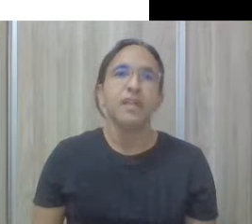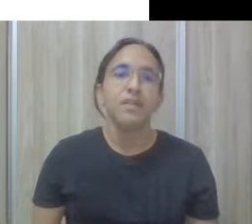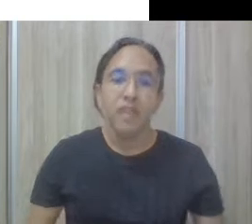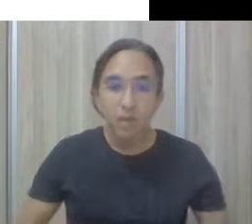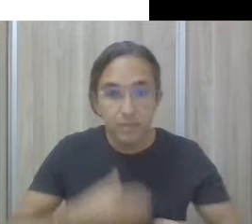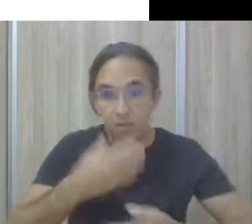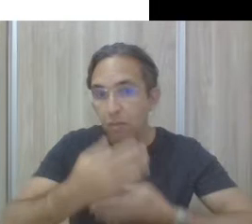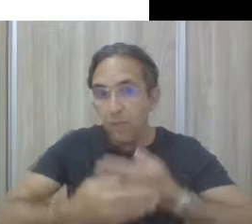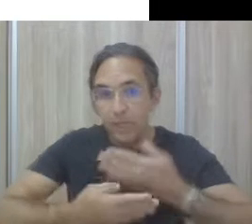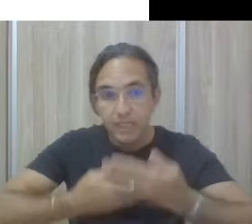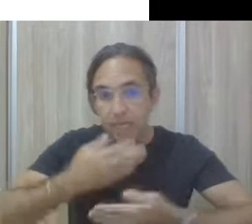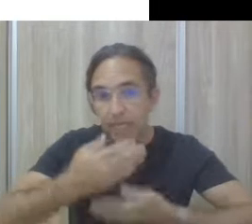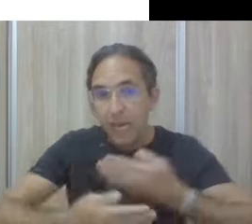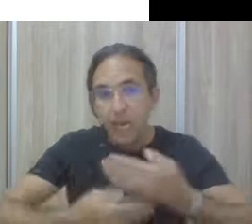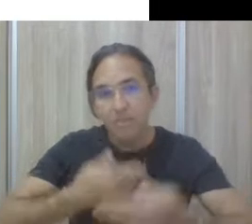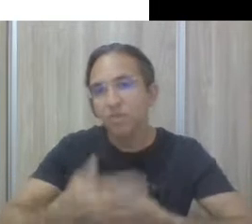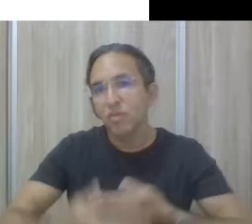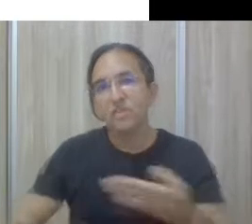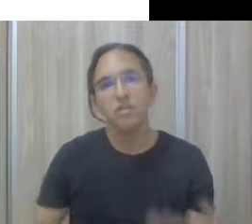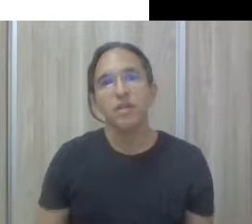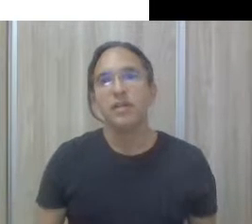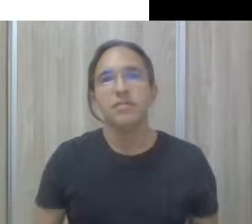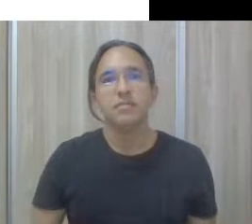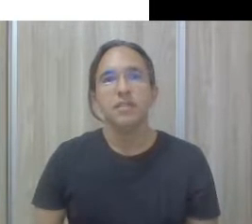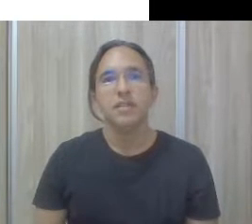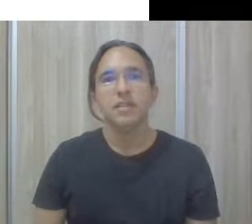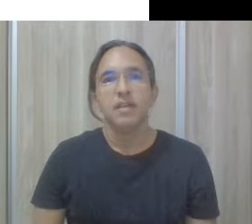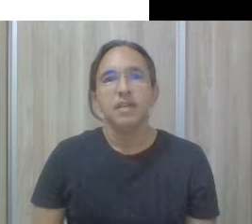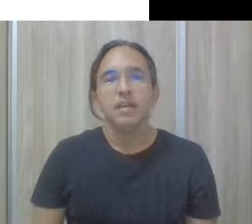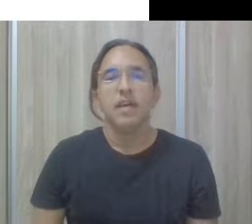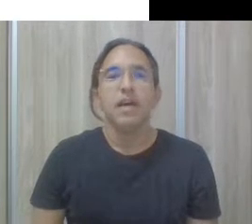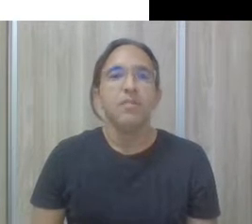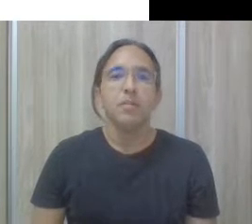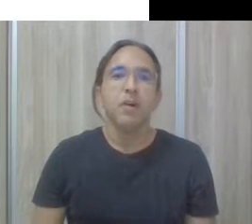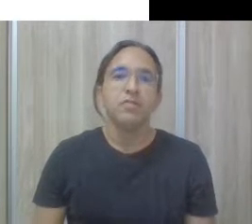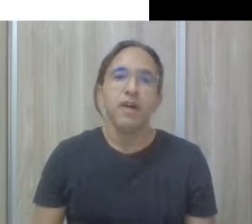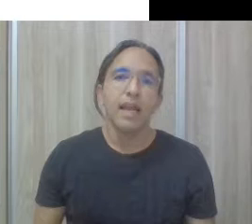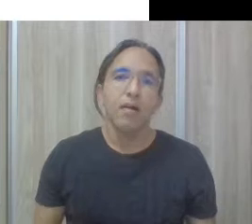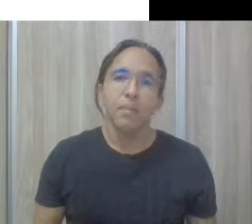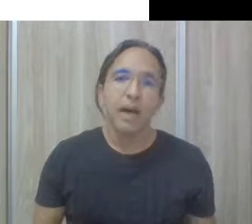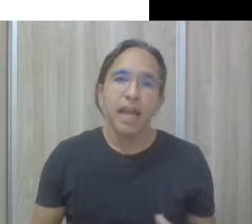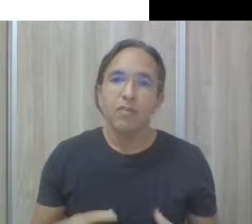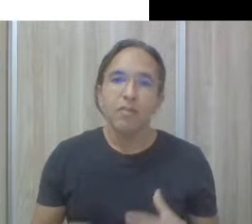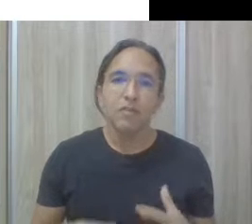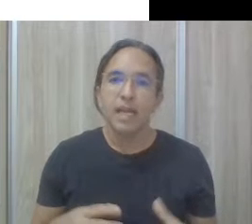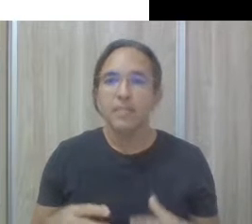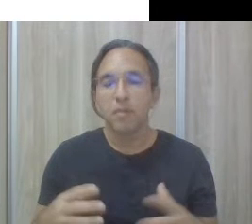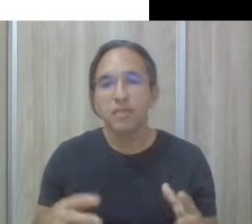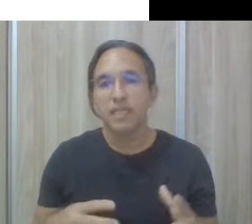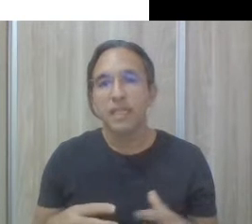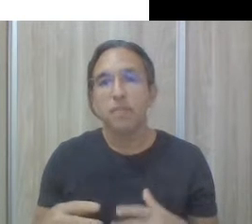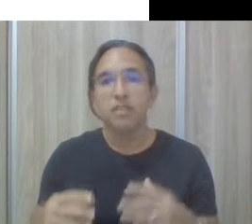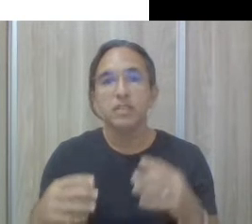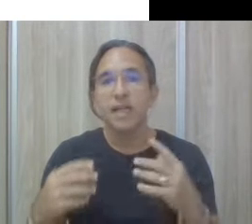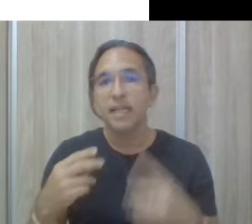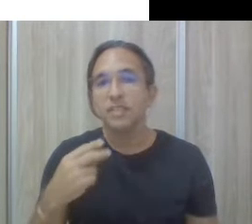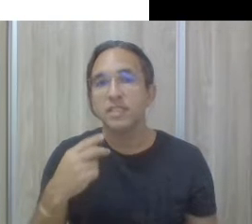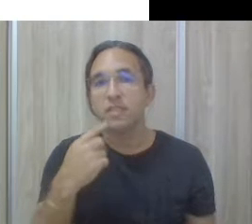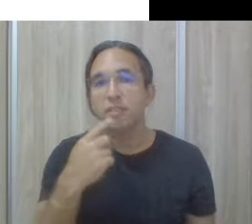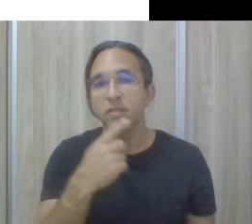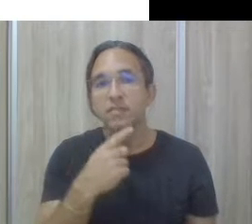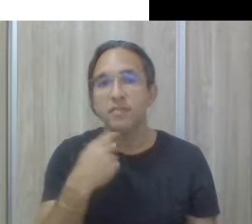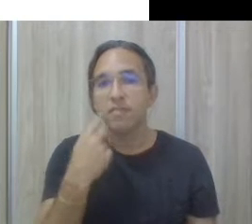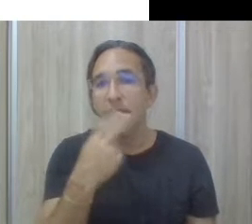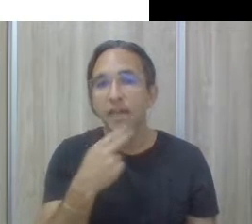Não tem como você compartilhar as coisas com ele. Pode falar uma palavra ou outra lá, você pode entender, às